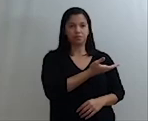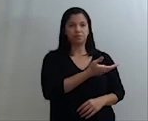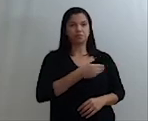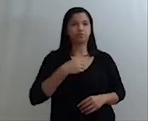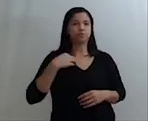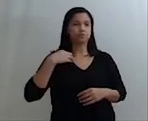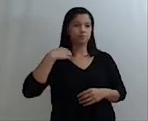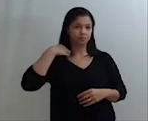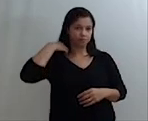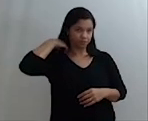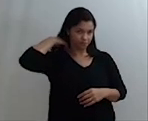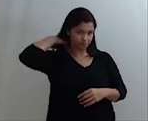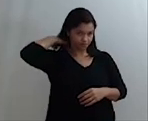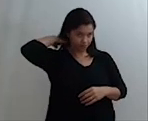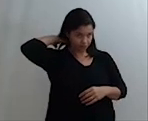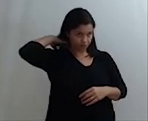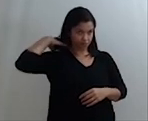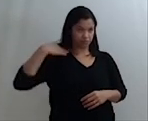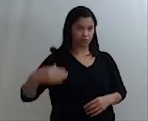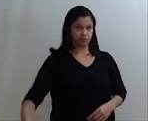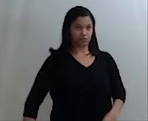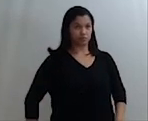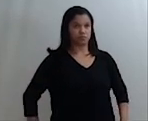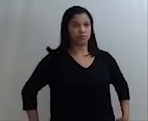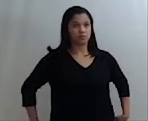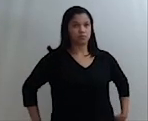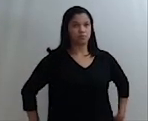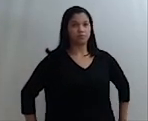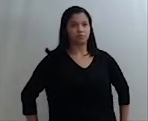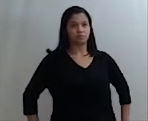Amaral então Dr Marcelo